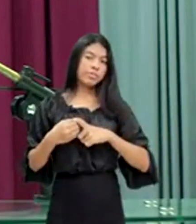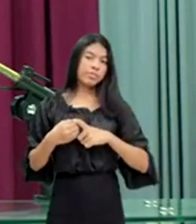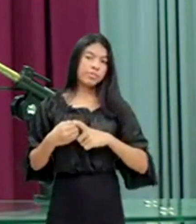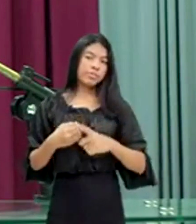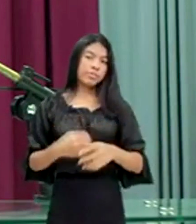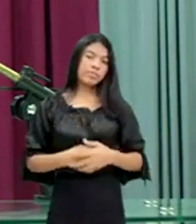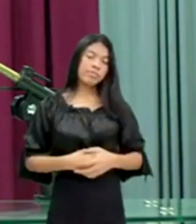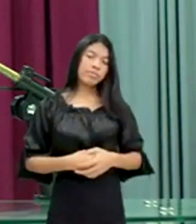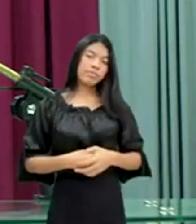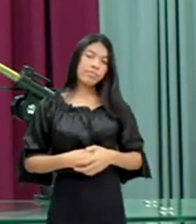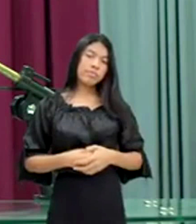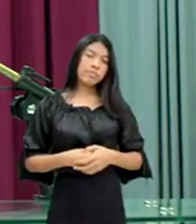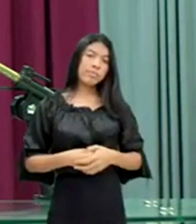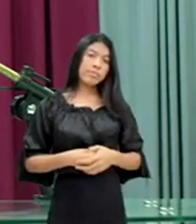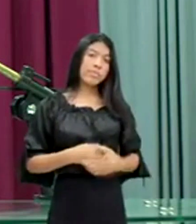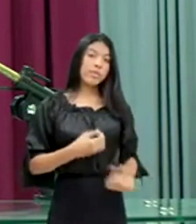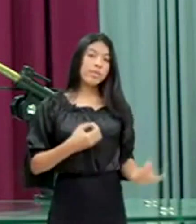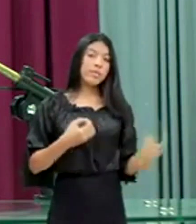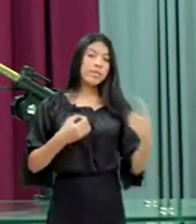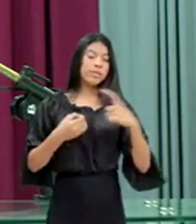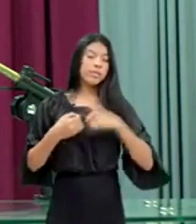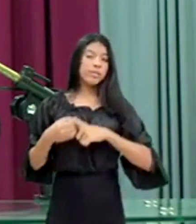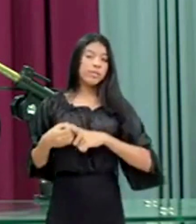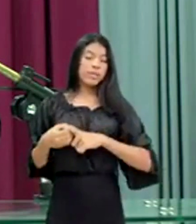E quando eles regressam,